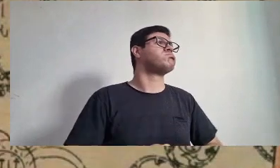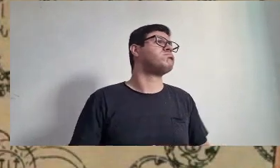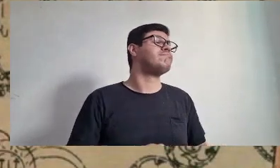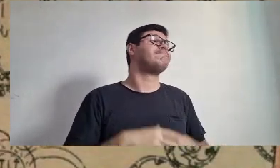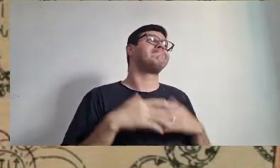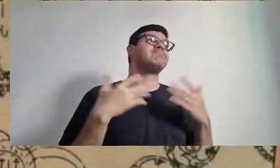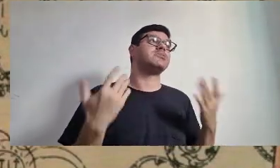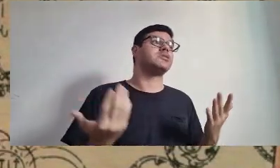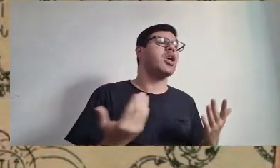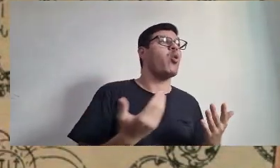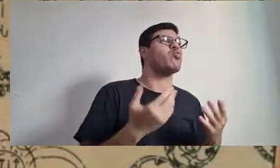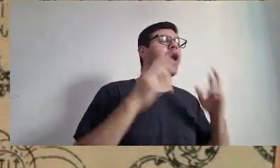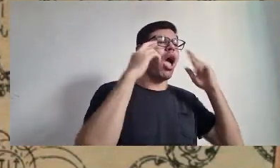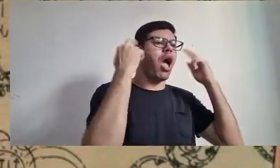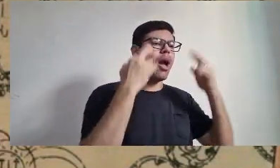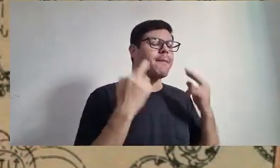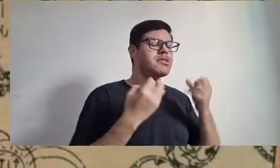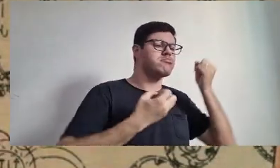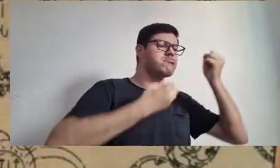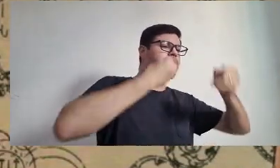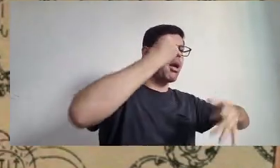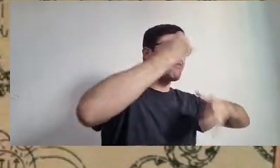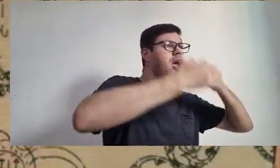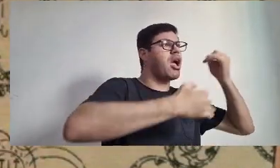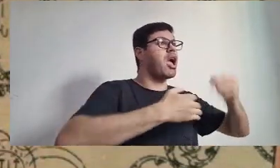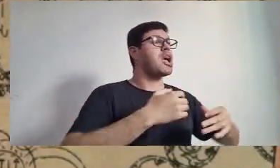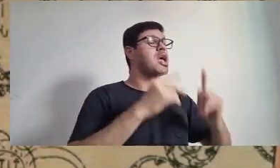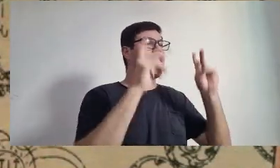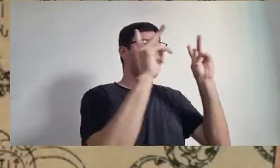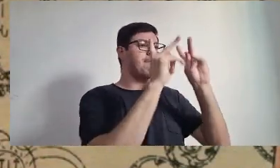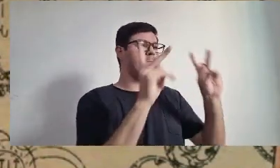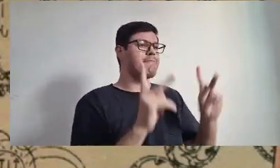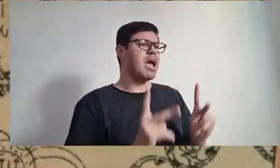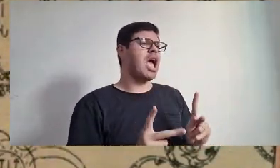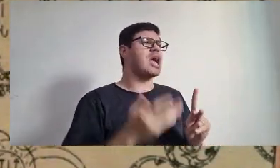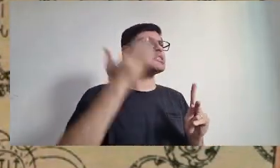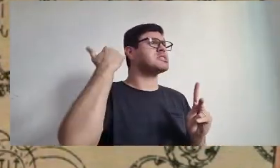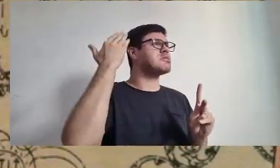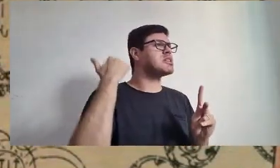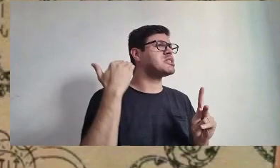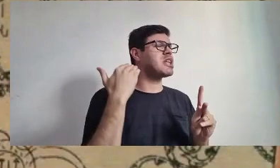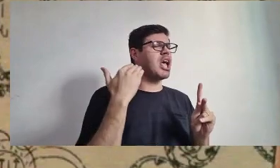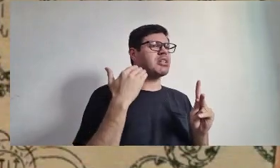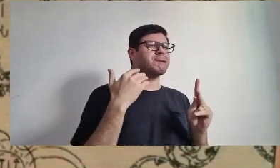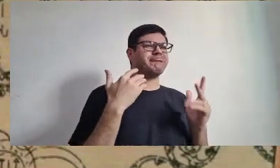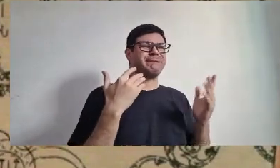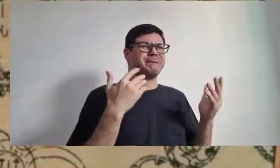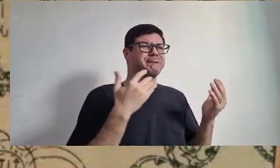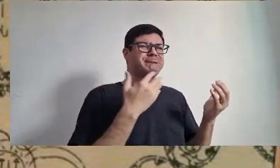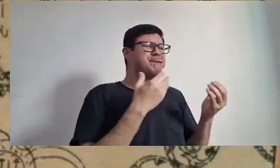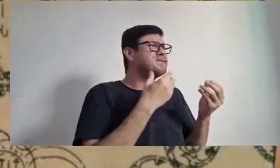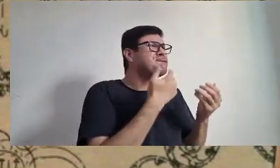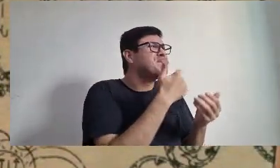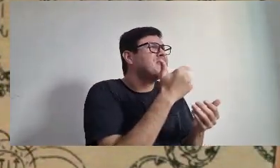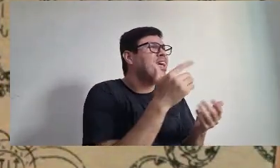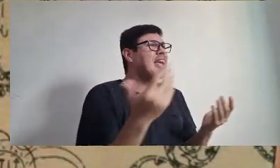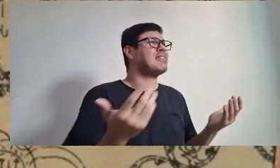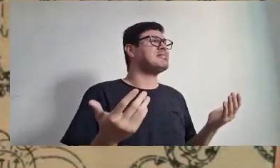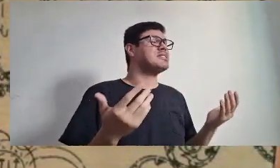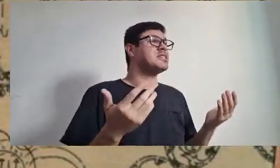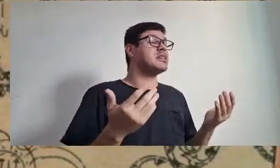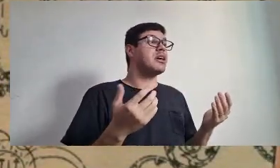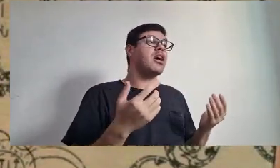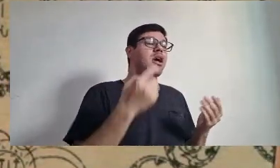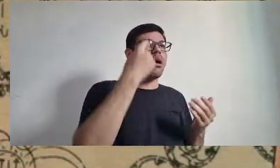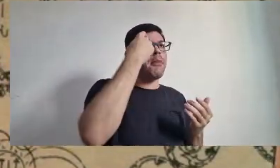Jesus vem vai ter paz e depois teve muitas guerras, porque tem as guerras. Então a pessoa pensa no que ela